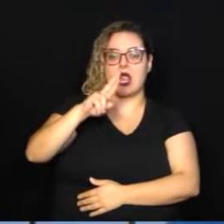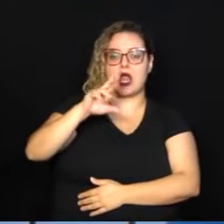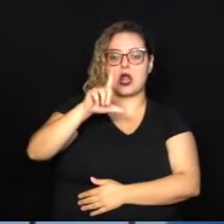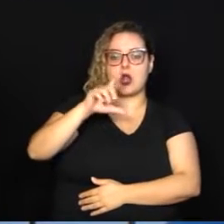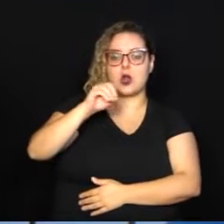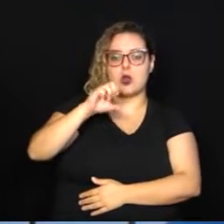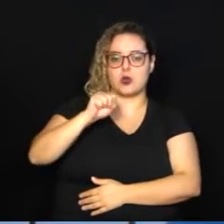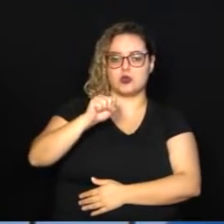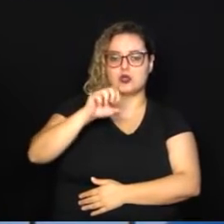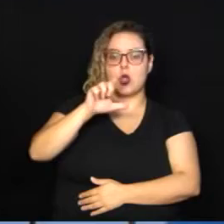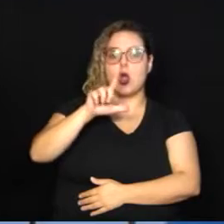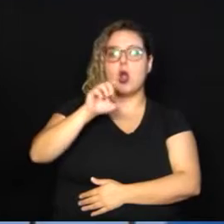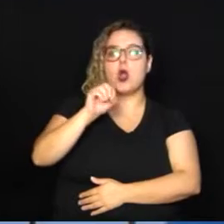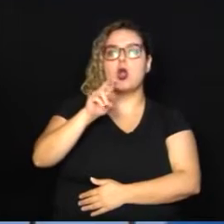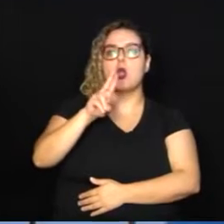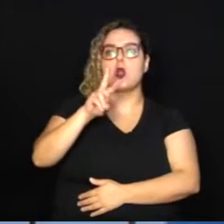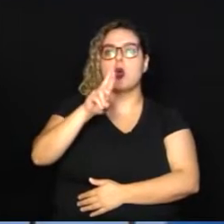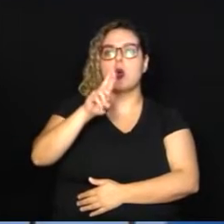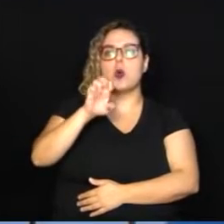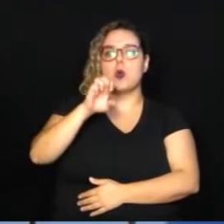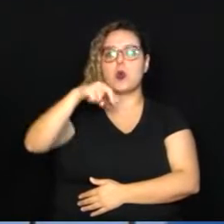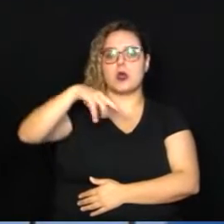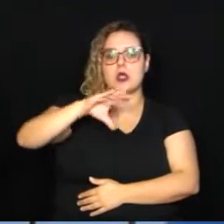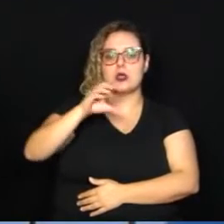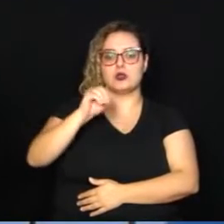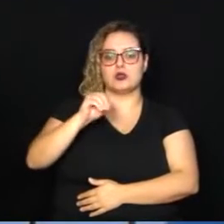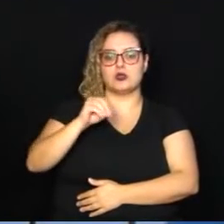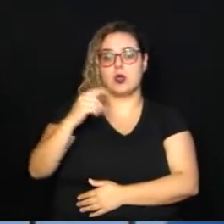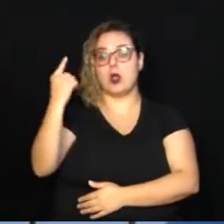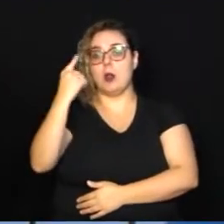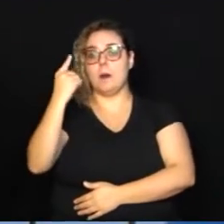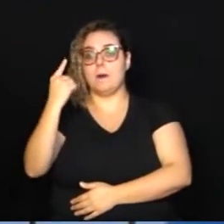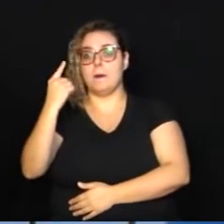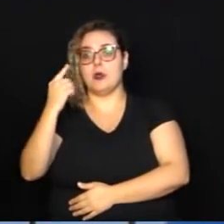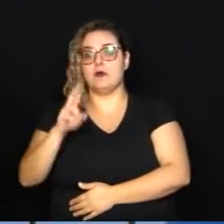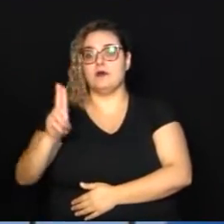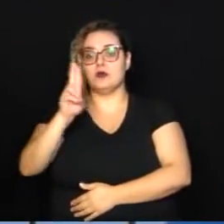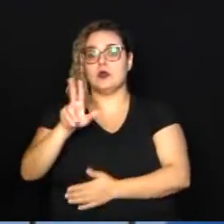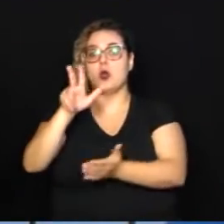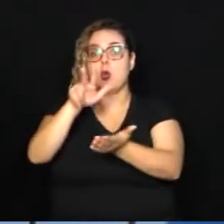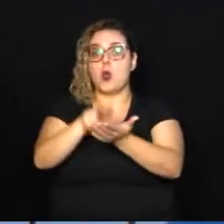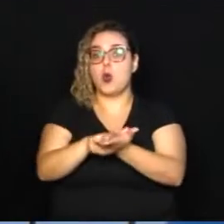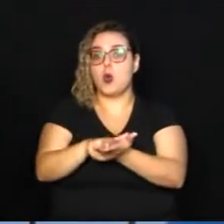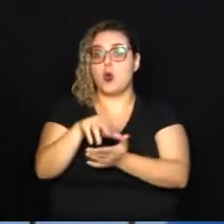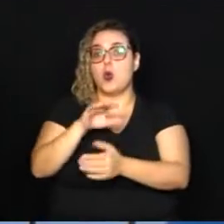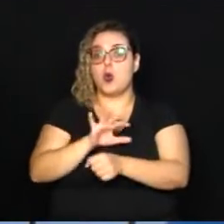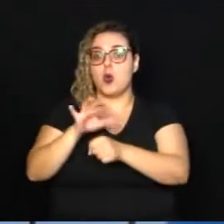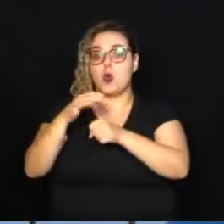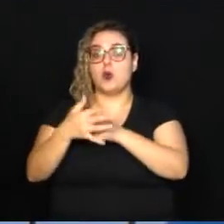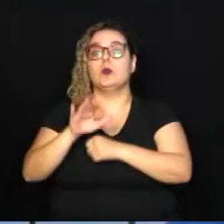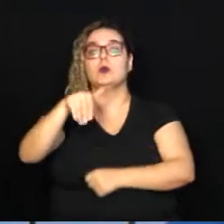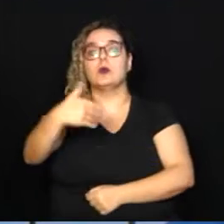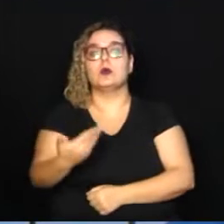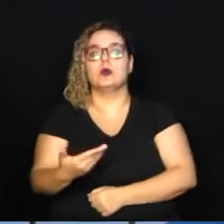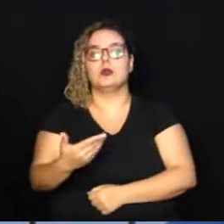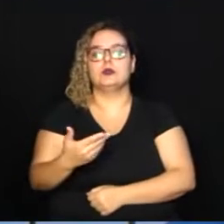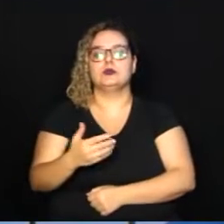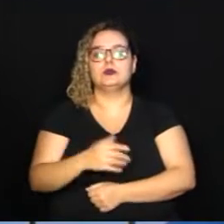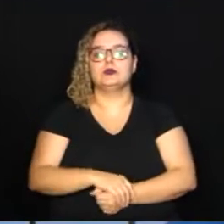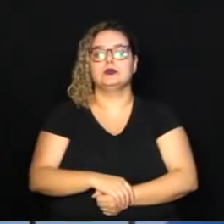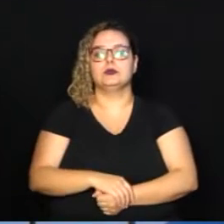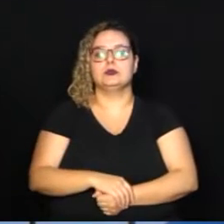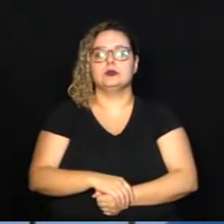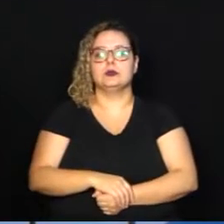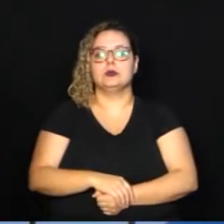ano passado, o que aconteceu? Ela primeiro foi usada como leito de Covid. Quando a situação ficou